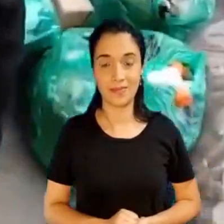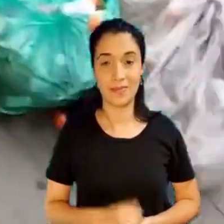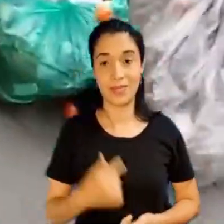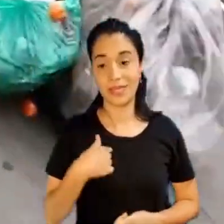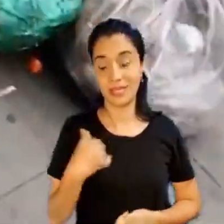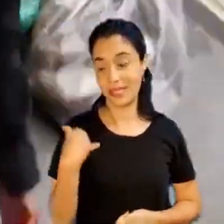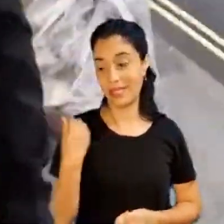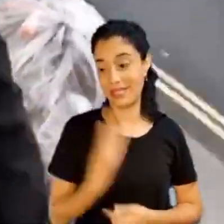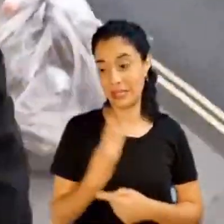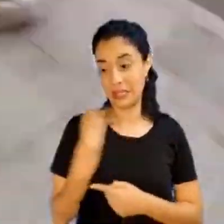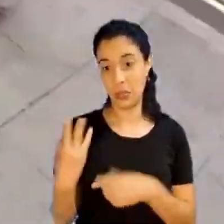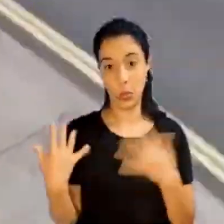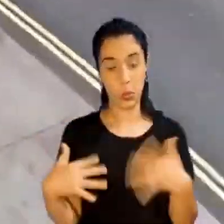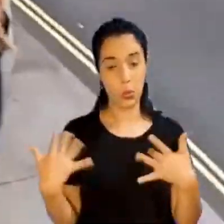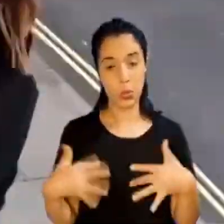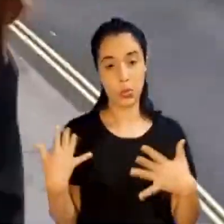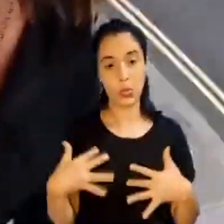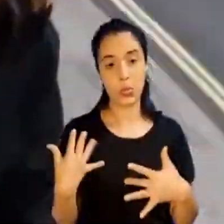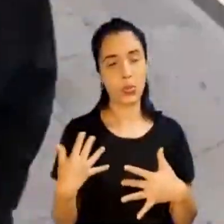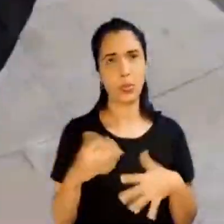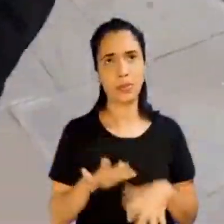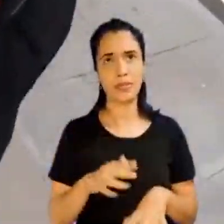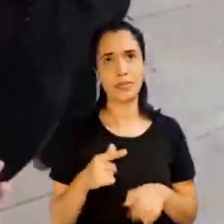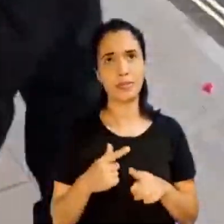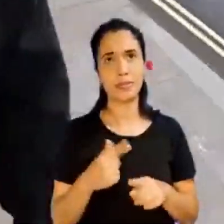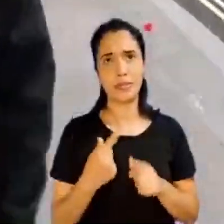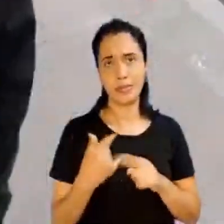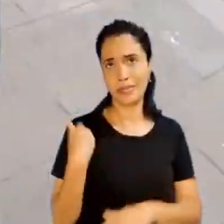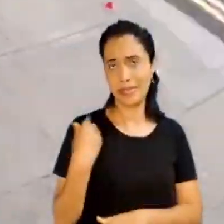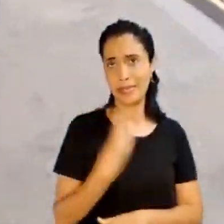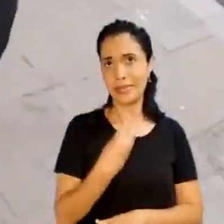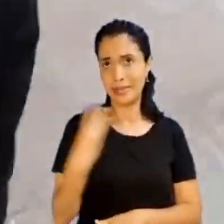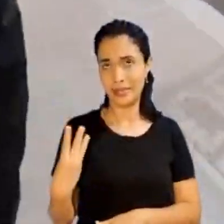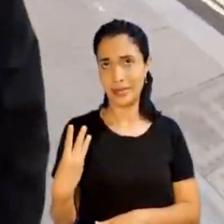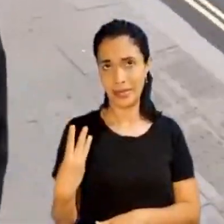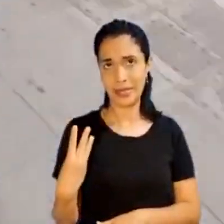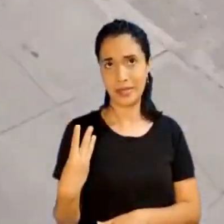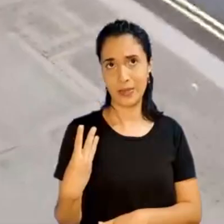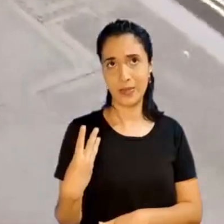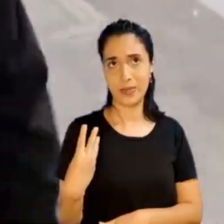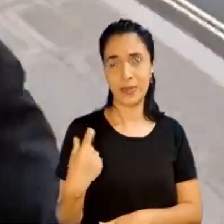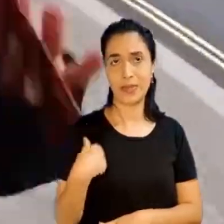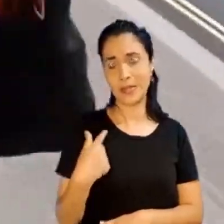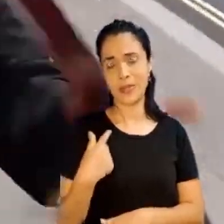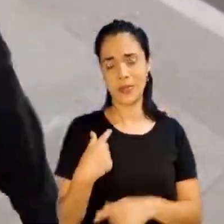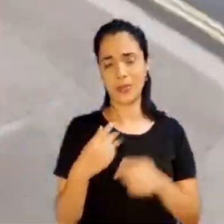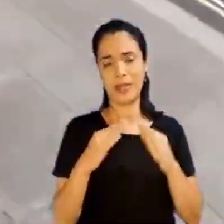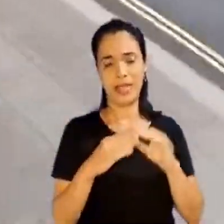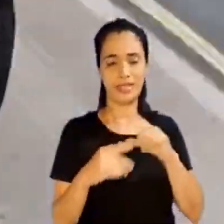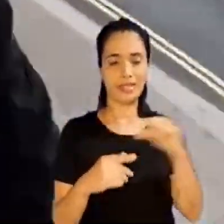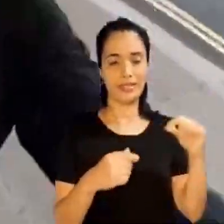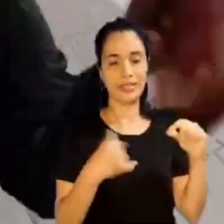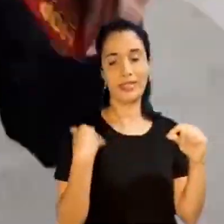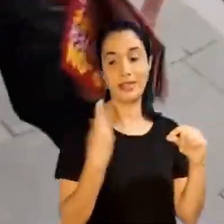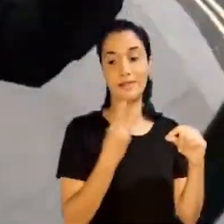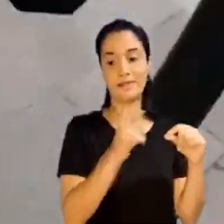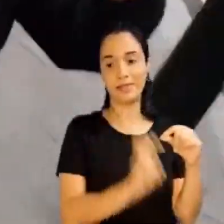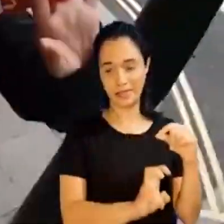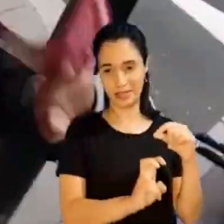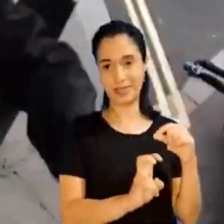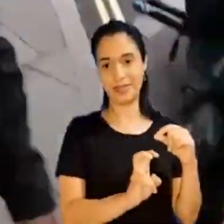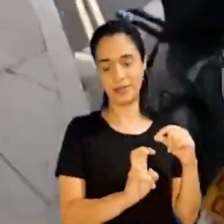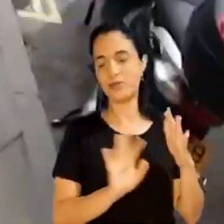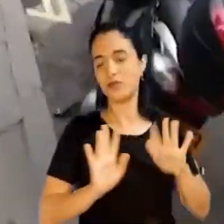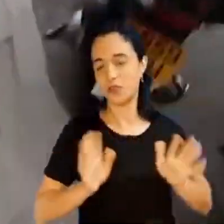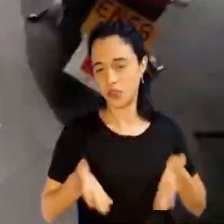33. 33, né? Não, não são 33 porque eu saí de casa. Mas são mais de 25. Eu saí cedo de casa. São mais